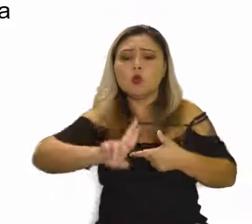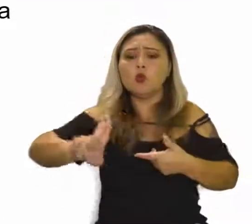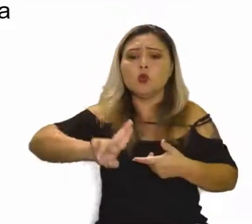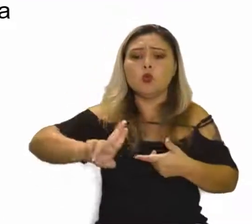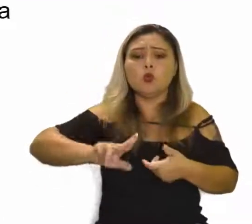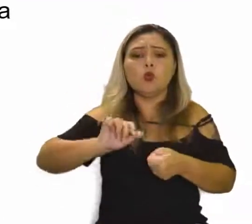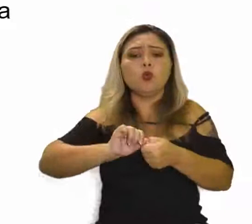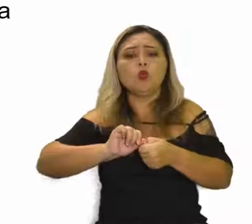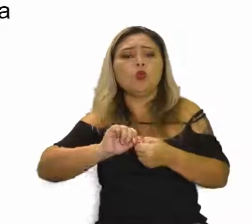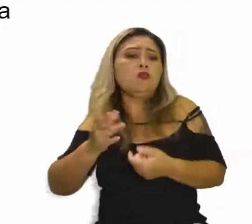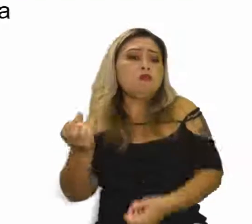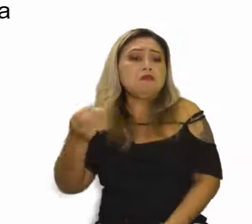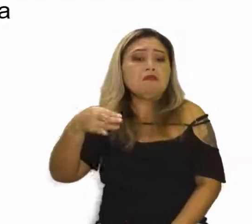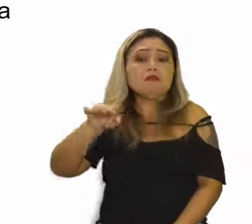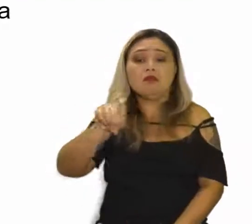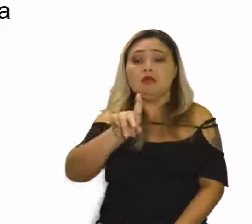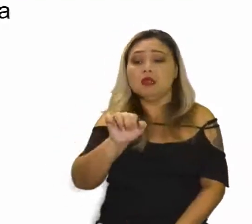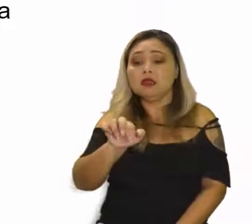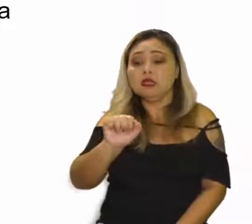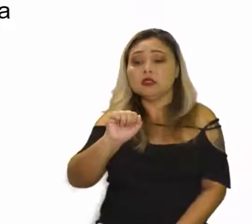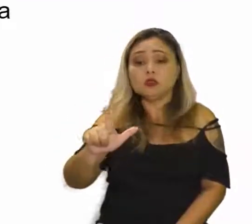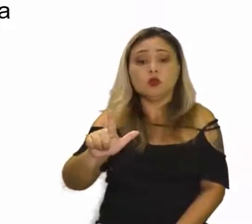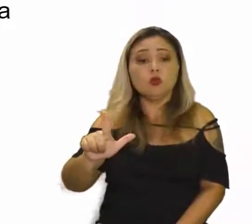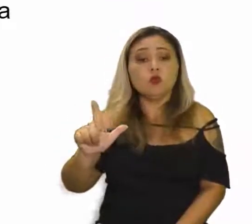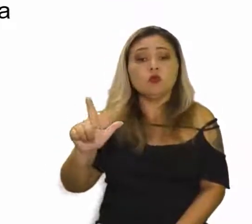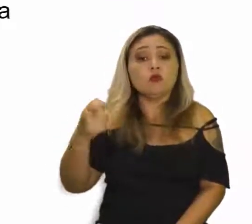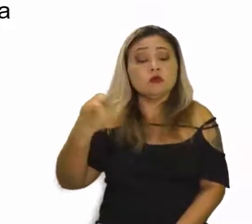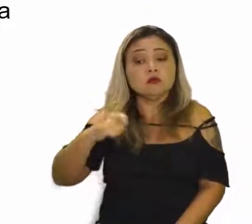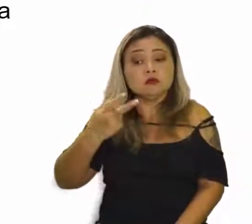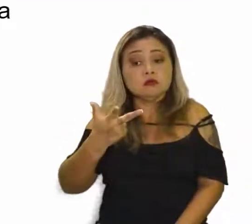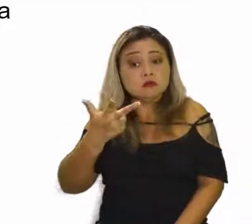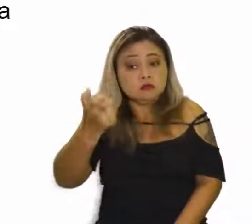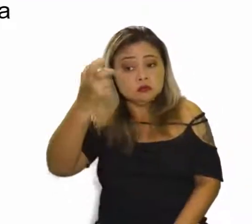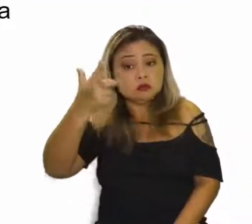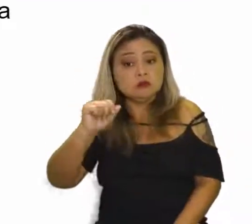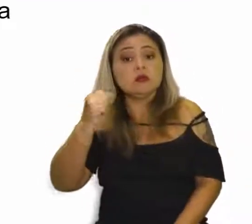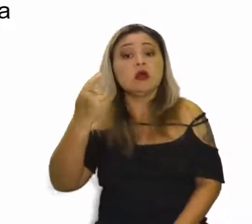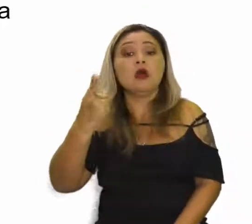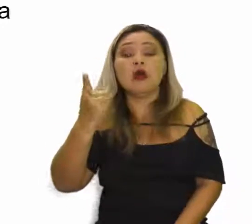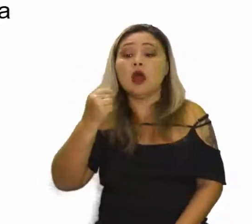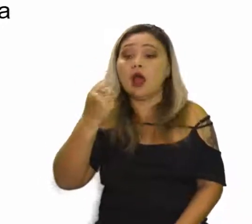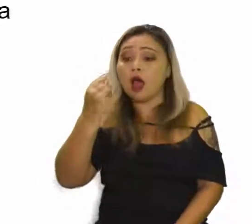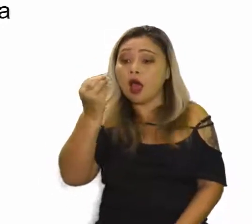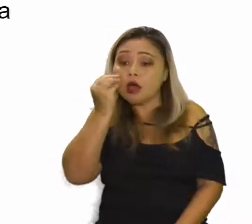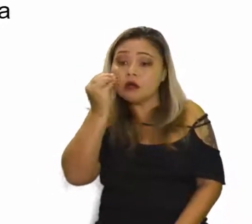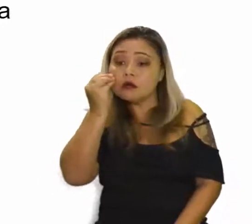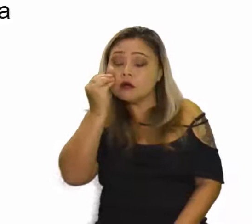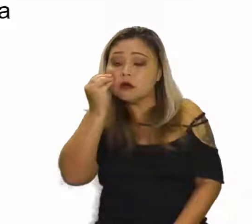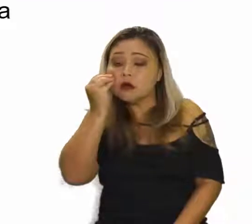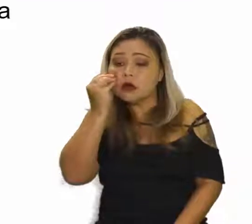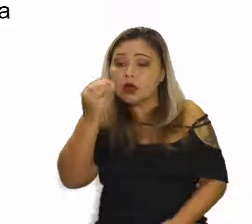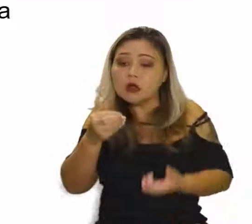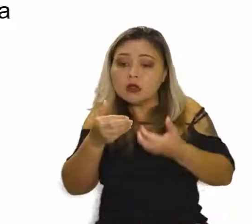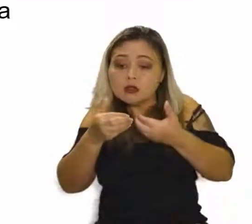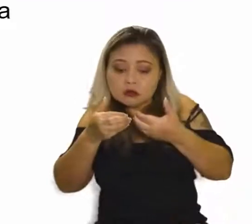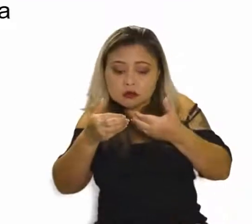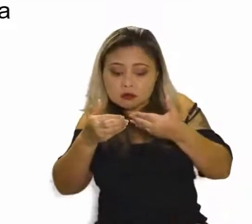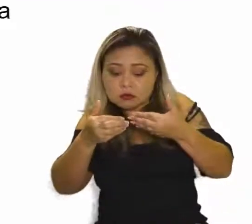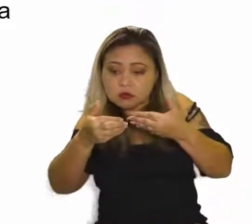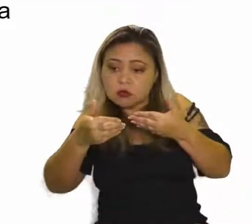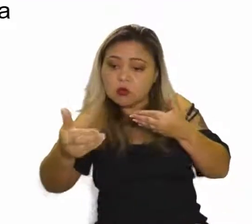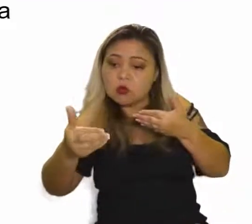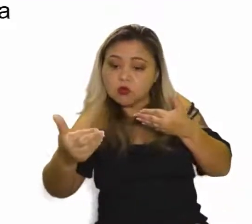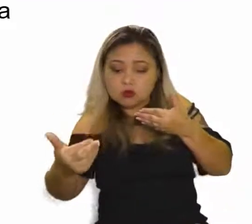de mebendazol, tá? Só que aí, pessoal, isso sempre é verificado na entrada